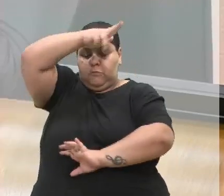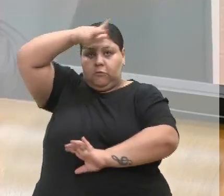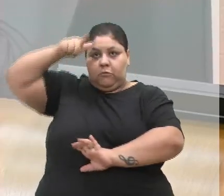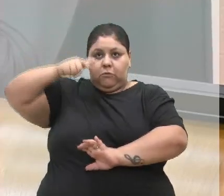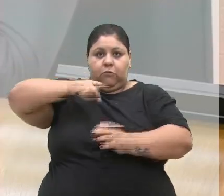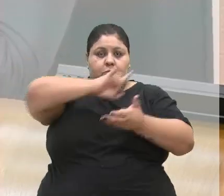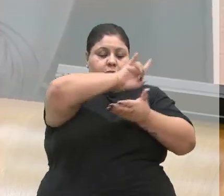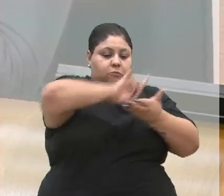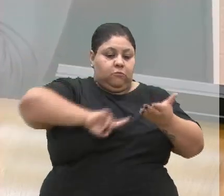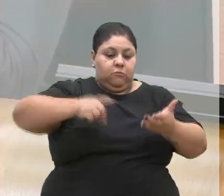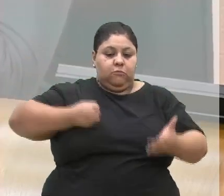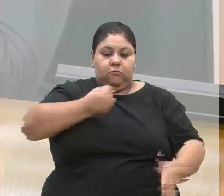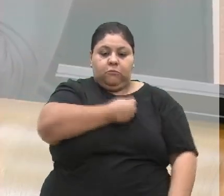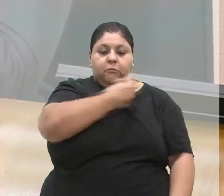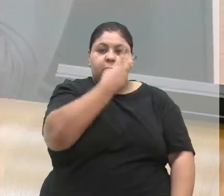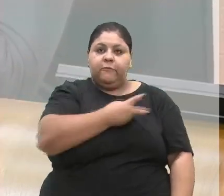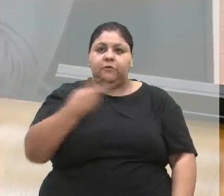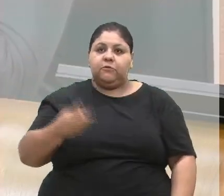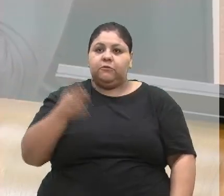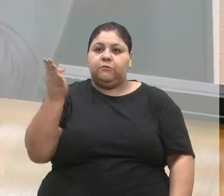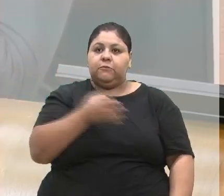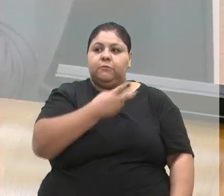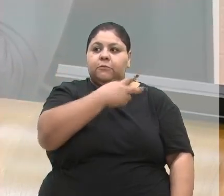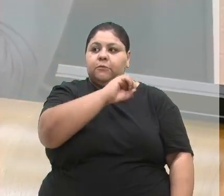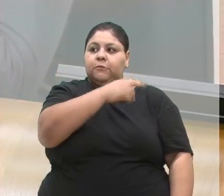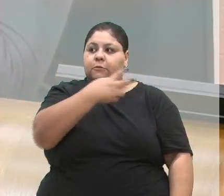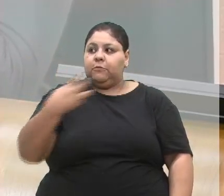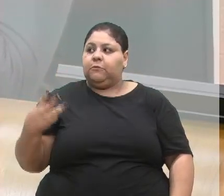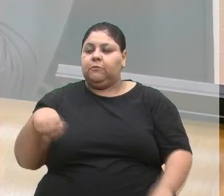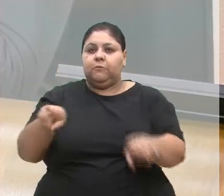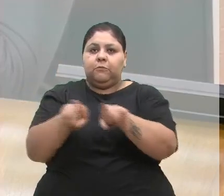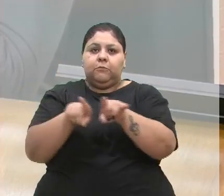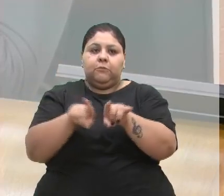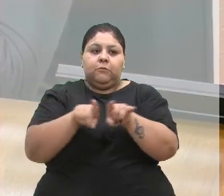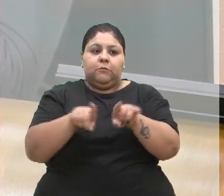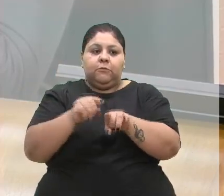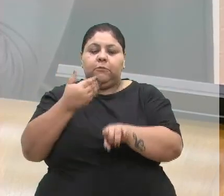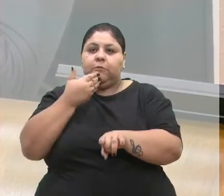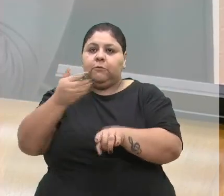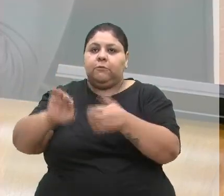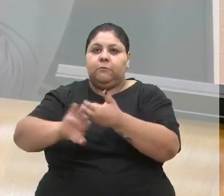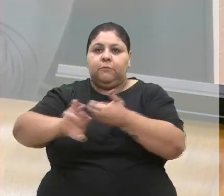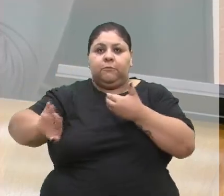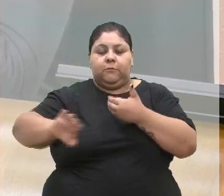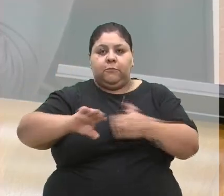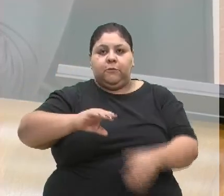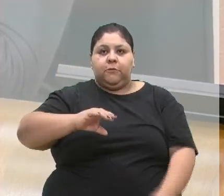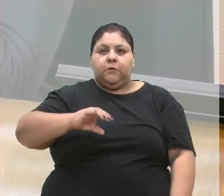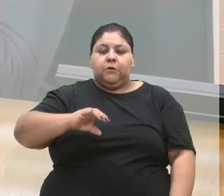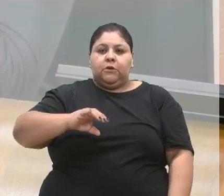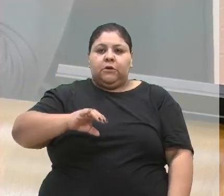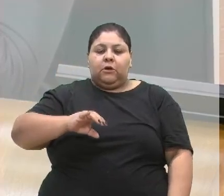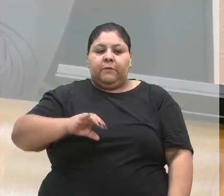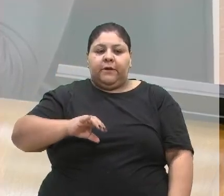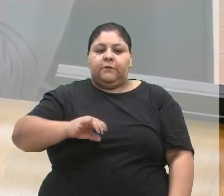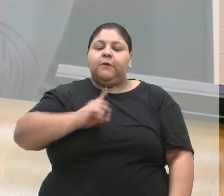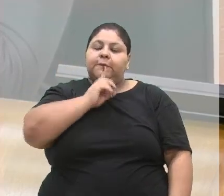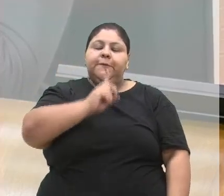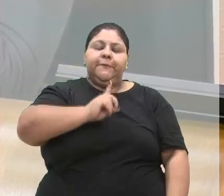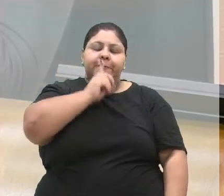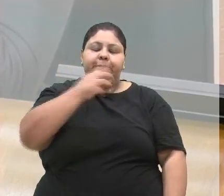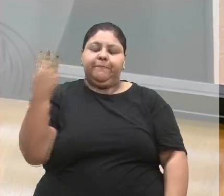requerimento 22/2023, considerando o requerimento de pedido de licença do mandato do vereador Alberto Meneguzzi, terceiro suplente do